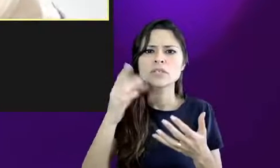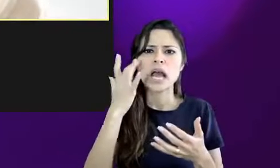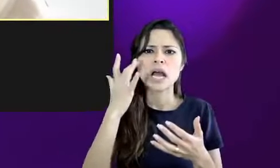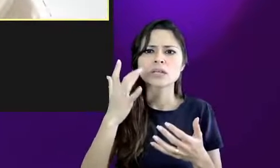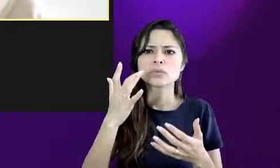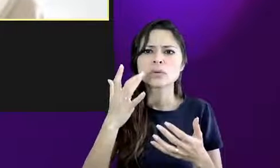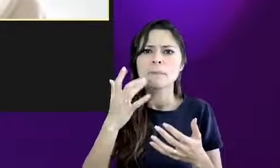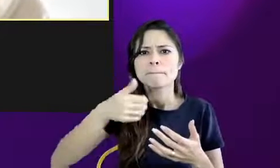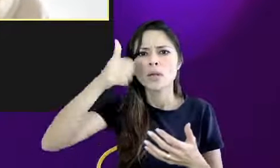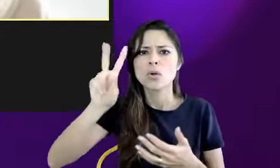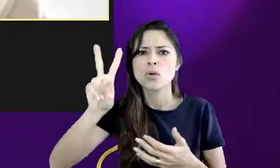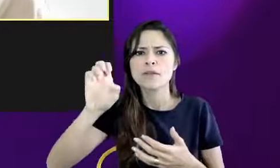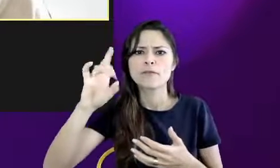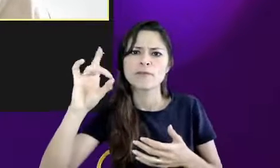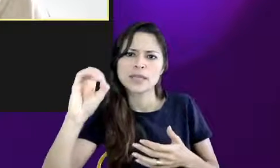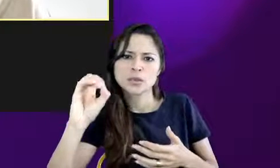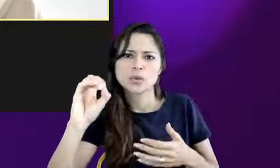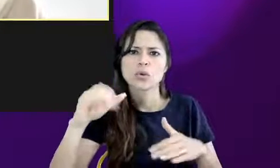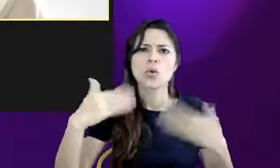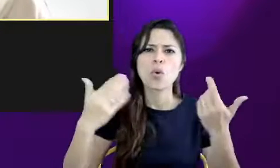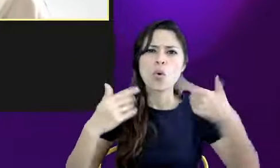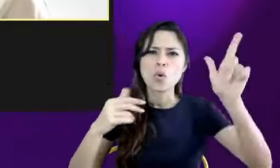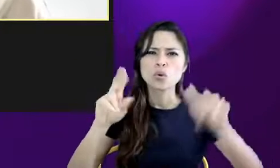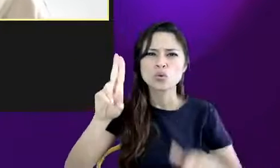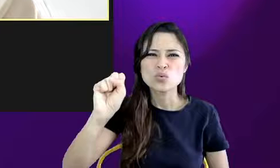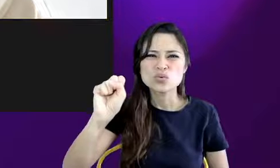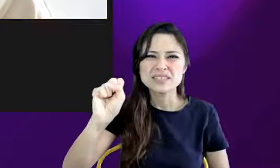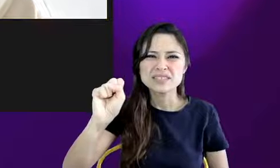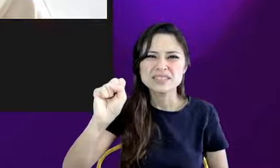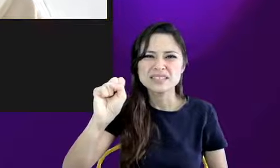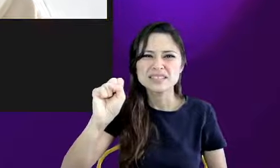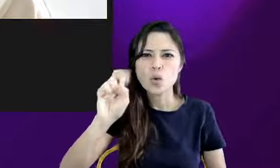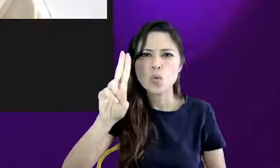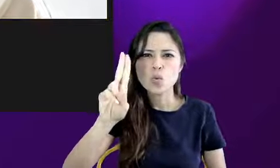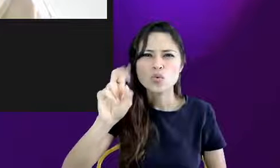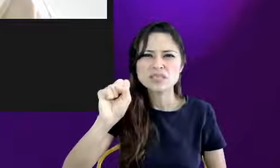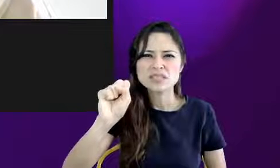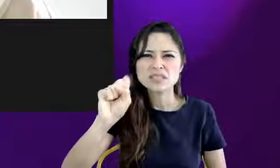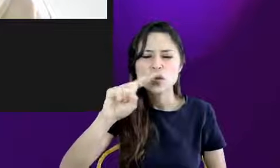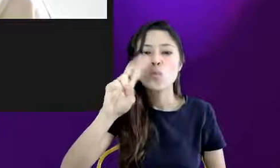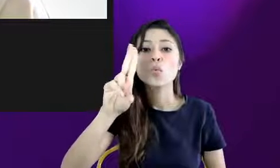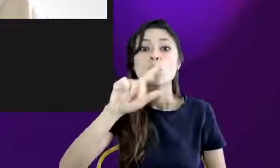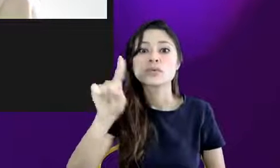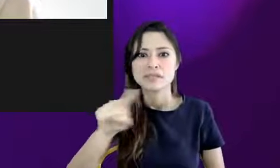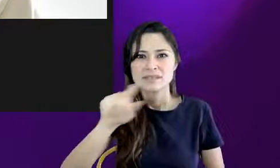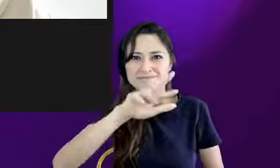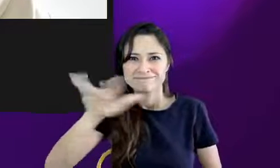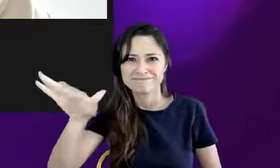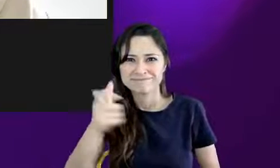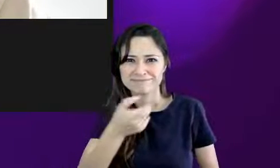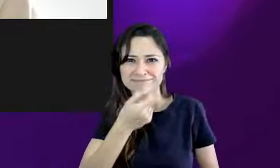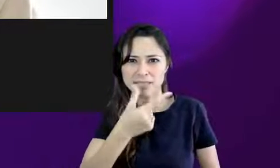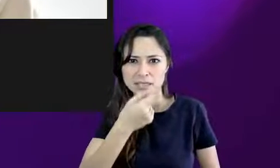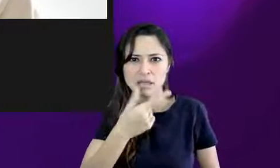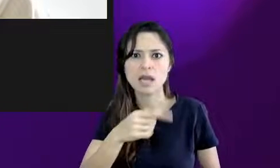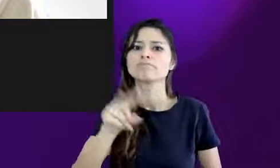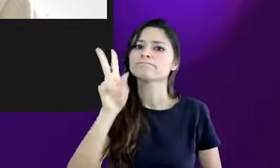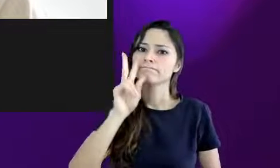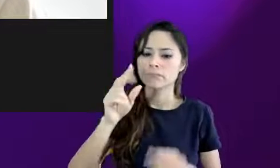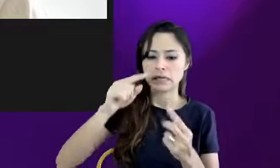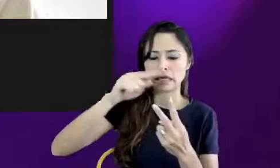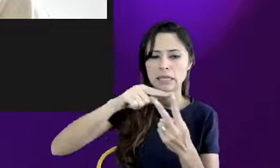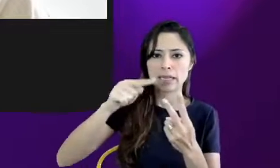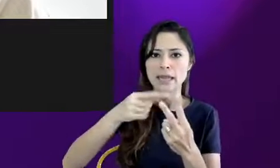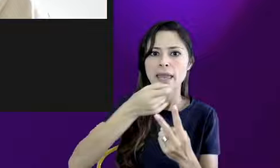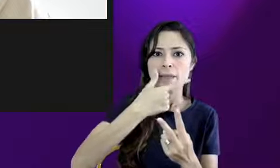Vedo ou o ustekinumab? Nesse contexto, os 2 medicamentos são importantes, você mesmo lembrou, né, que para